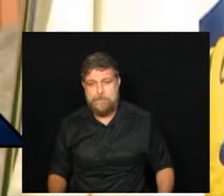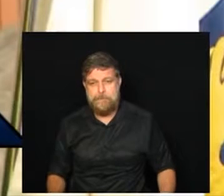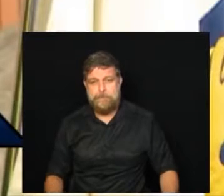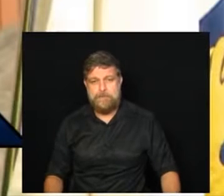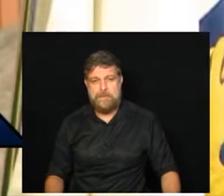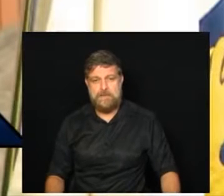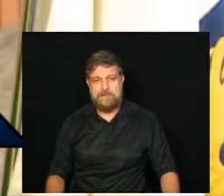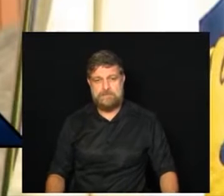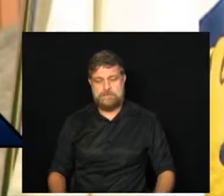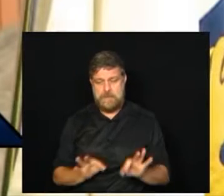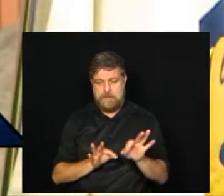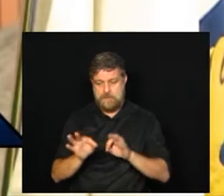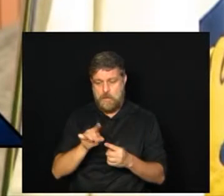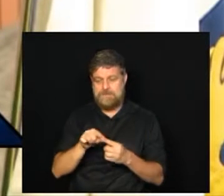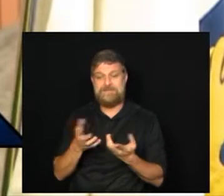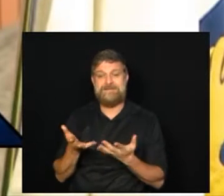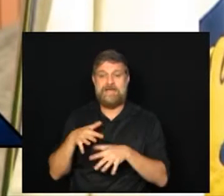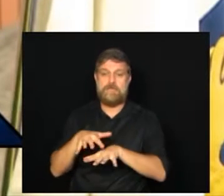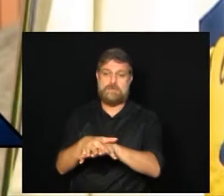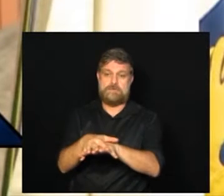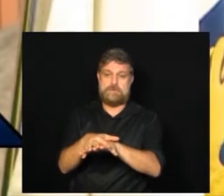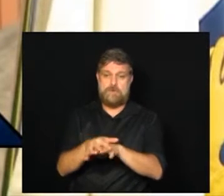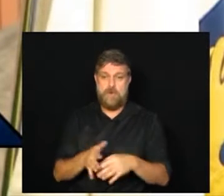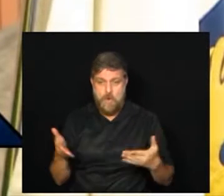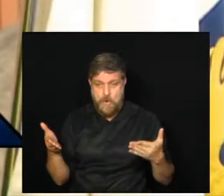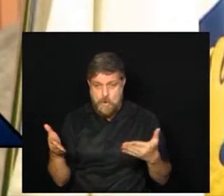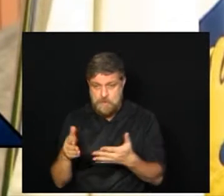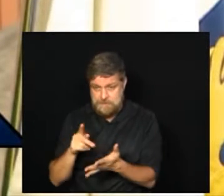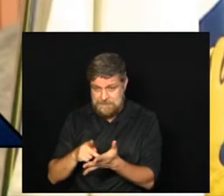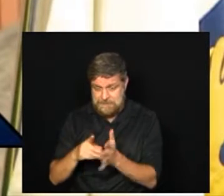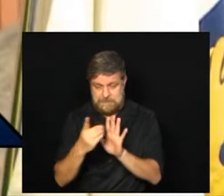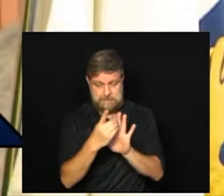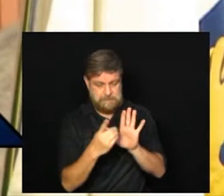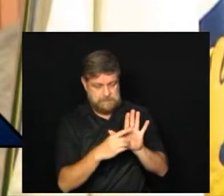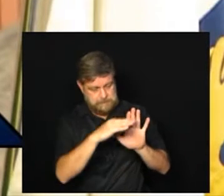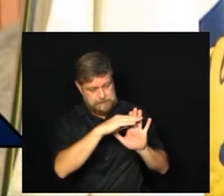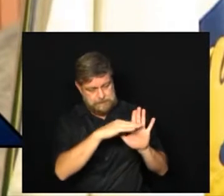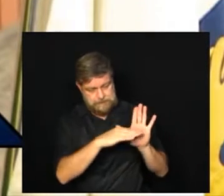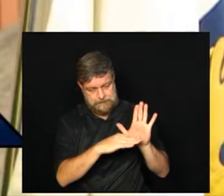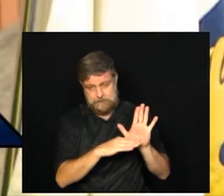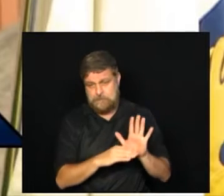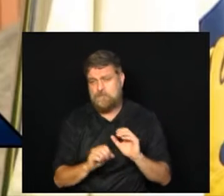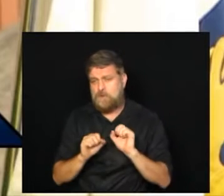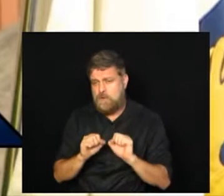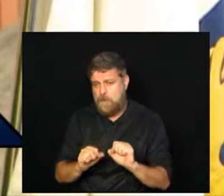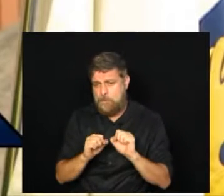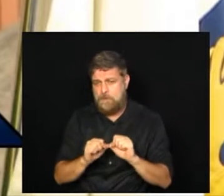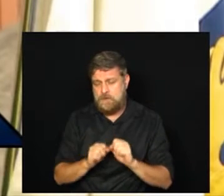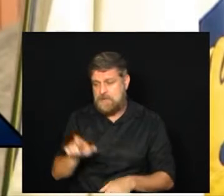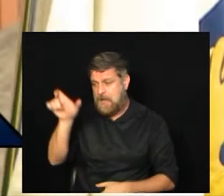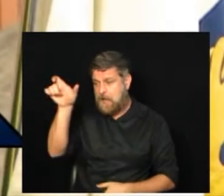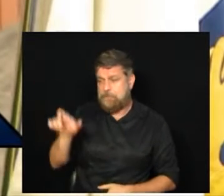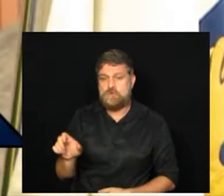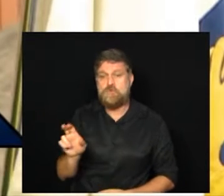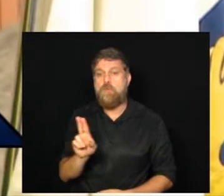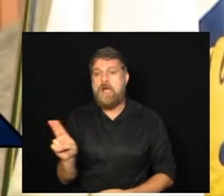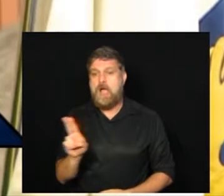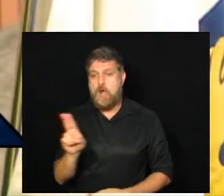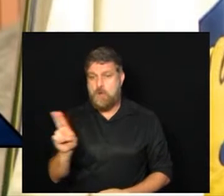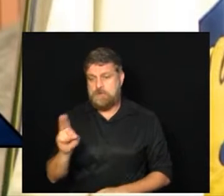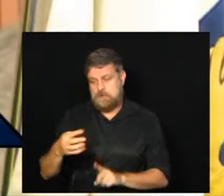Um projeto de inclusão. Hoje, na verdade, existe um decreto que permite o nome social